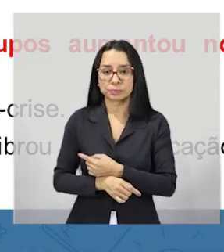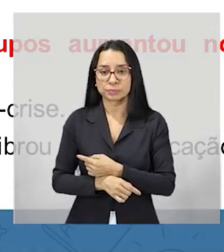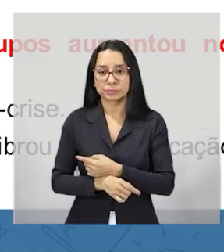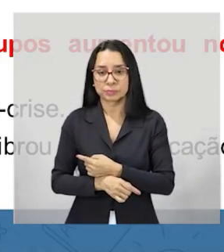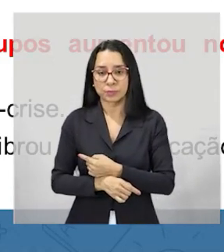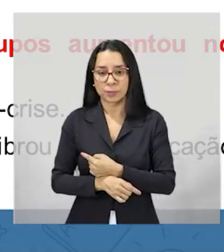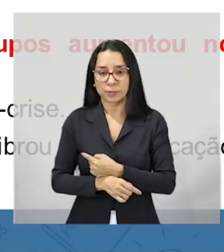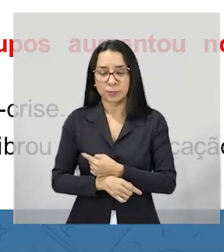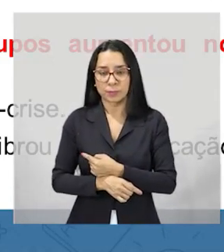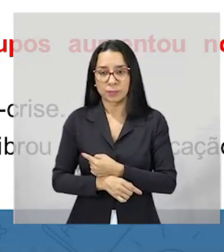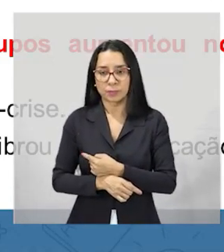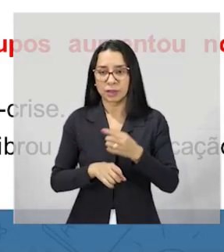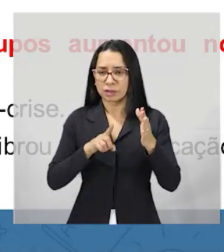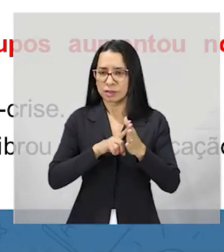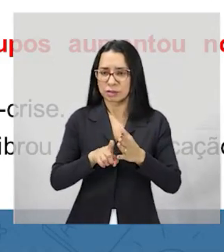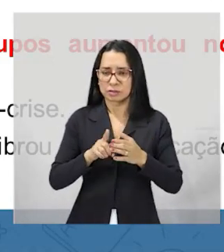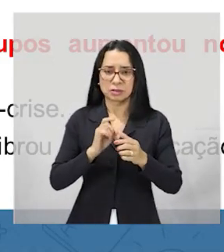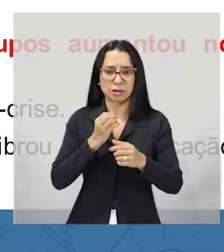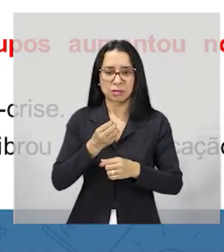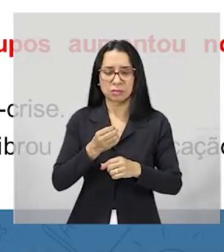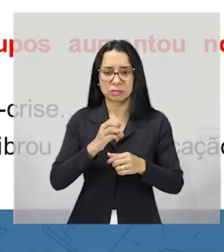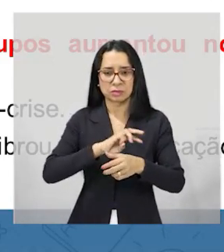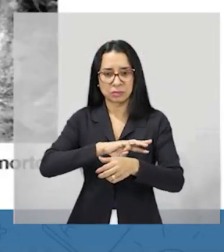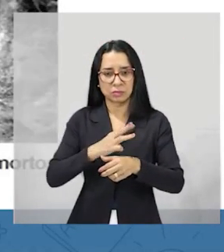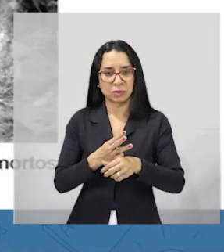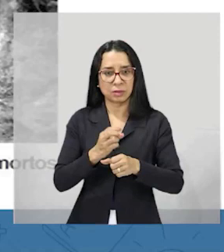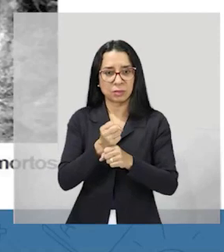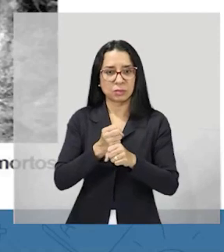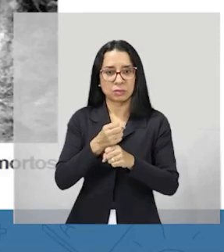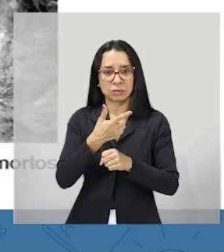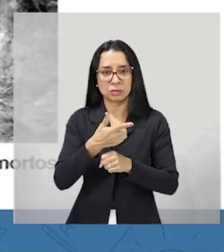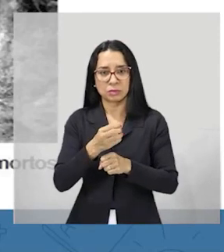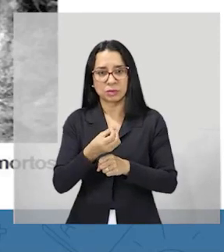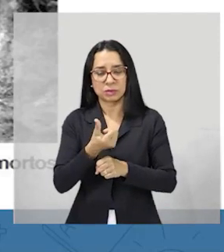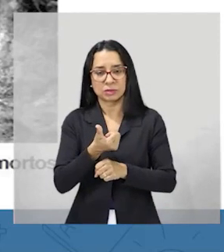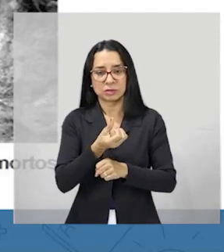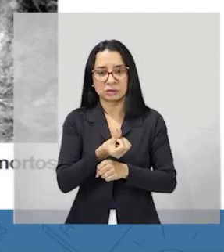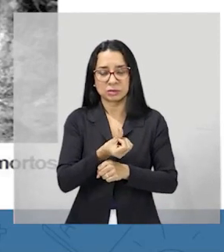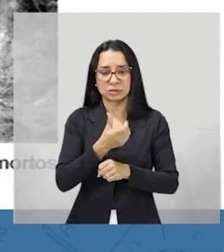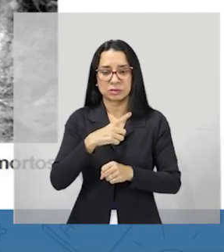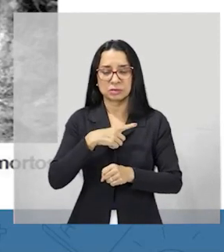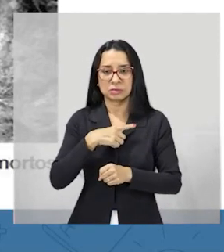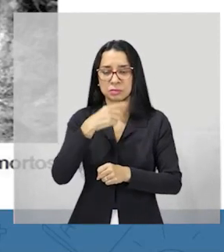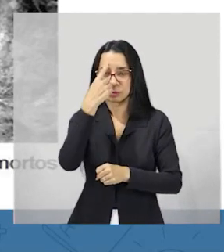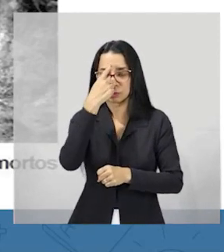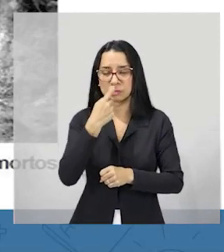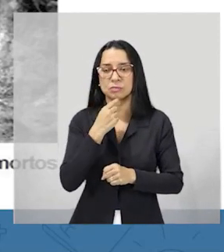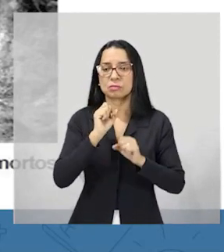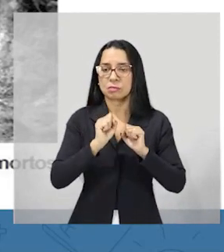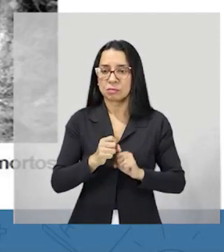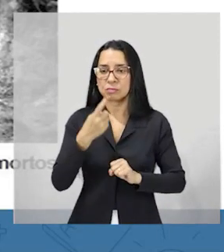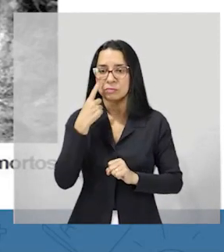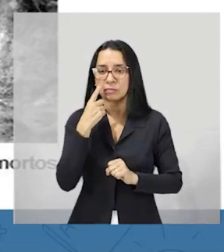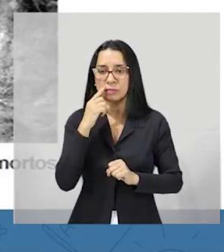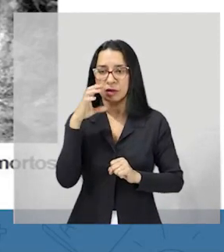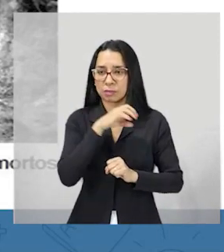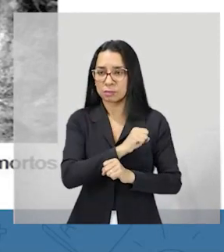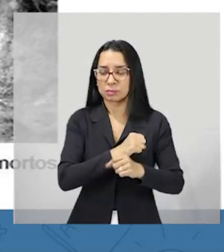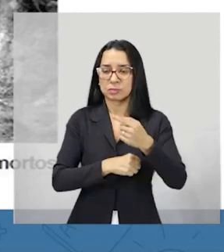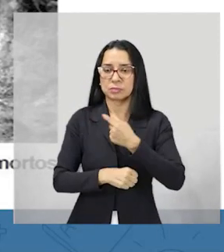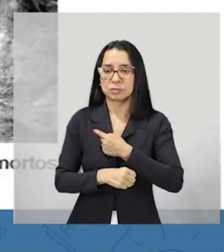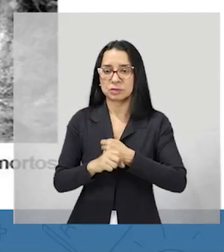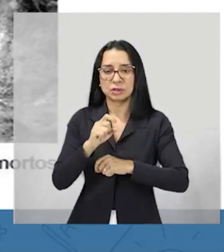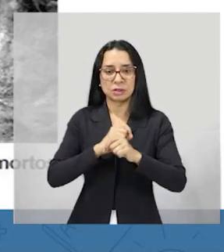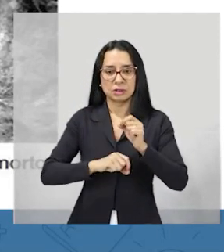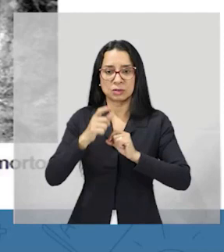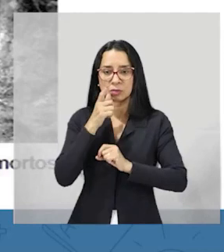Questão legal da UEMA também, o UEMA 2016, tá certo? Tem uma imagem, tá? Você pode ver rapidamente aqui, para